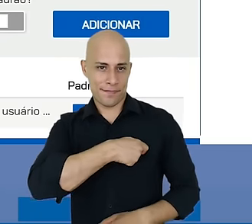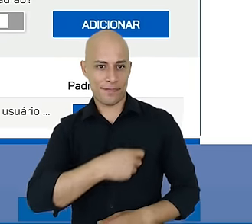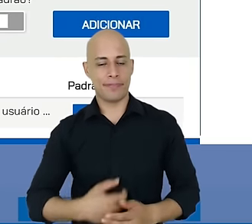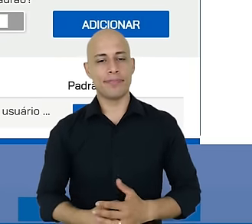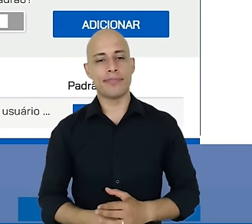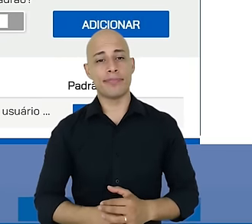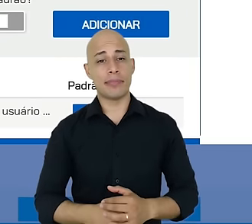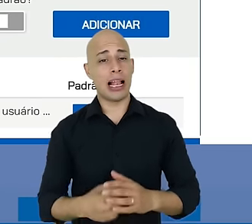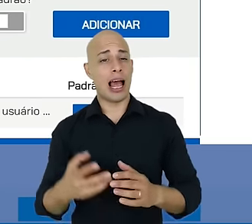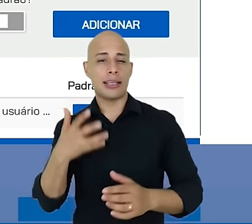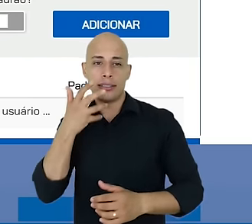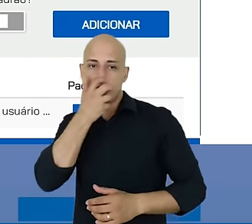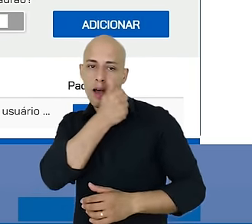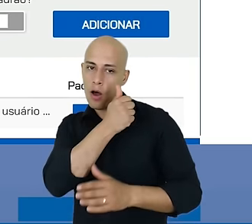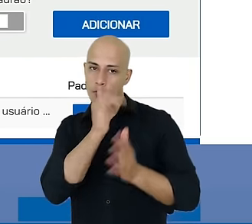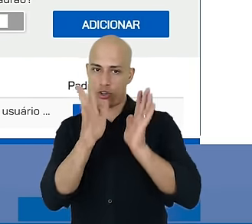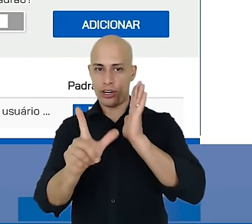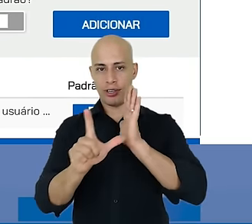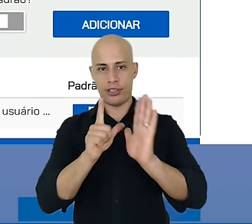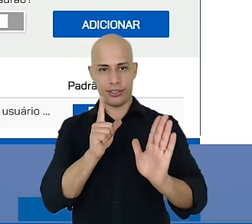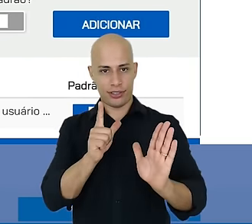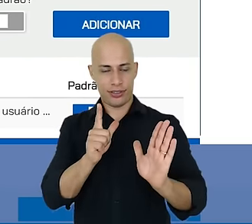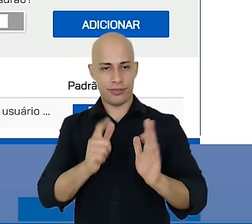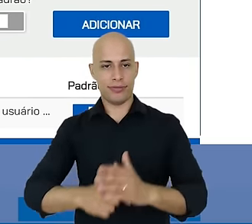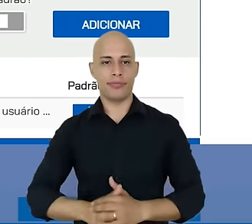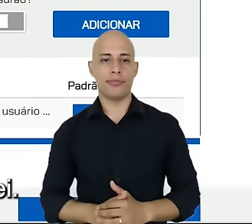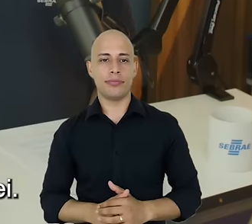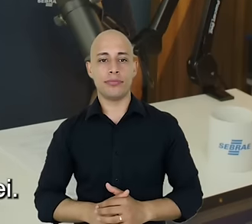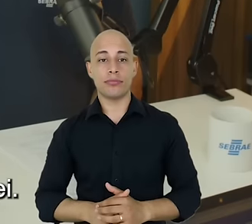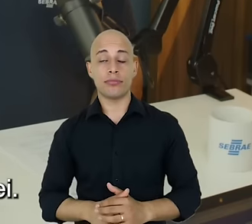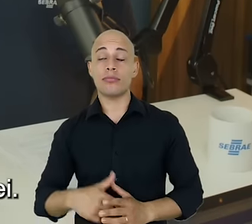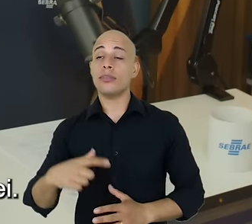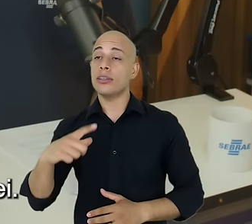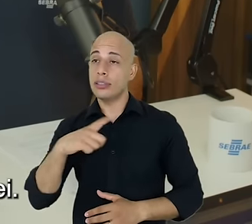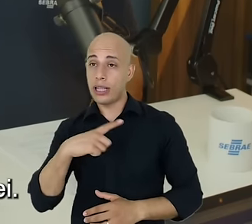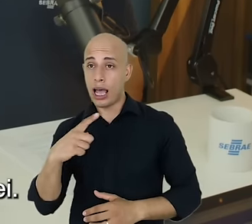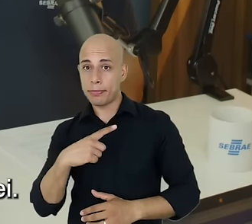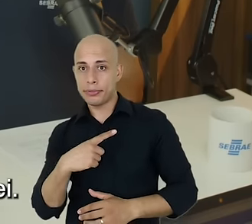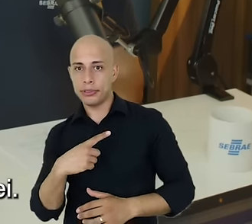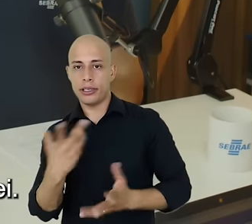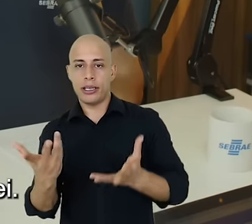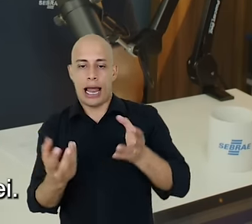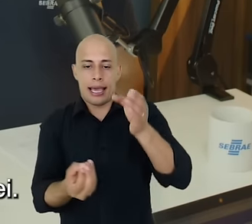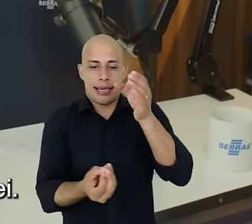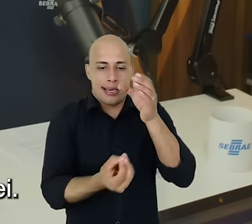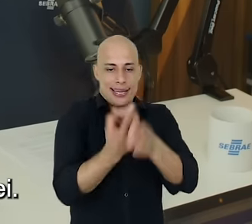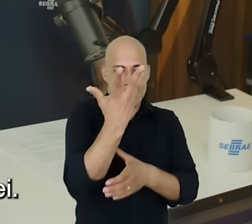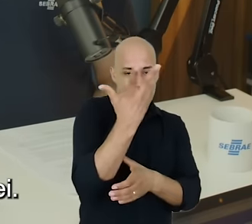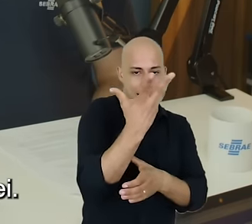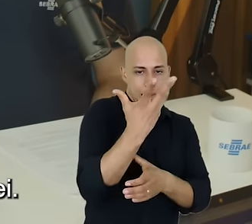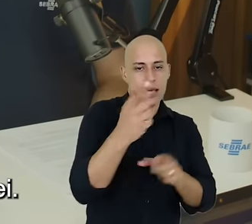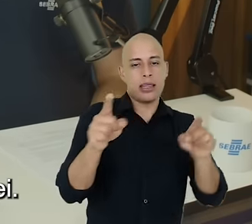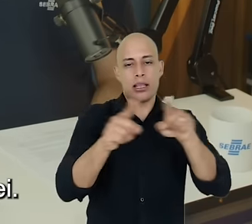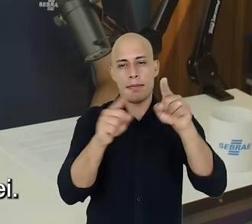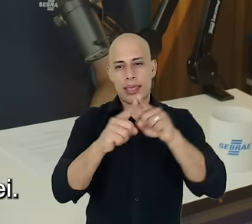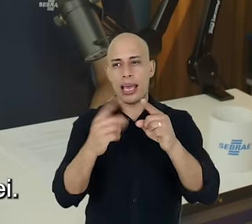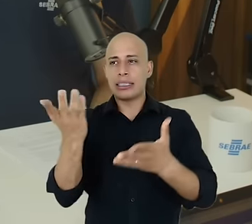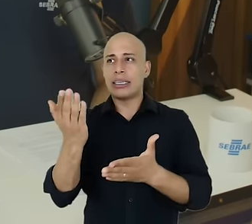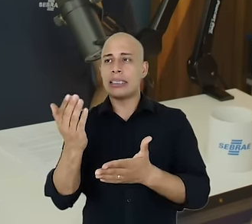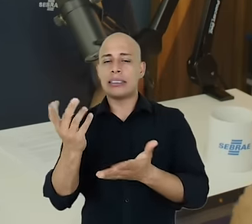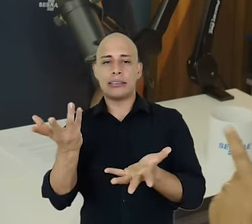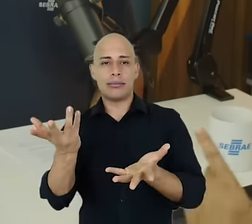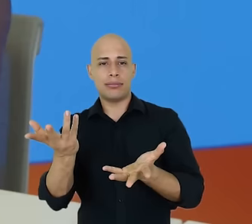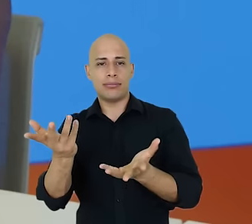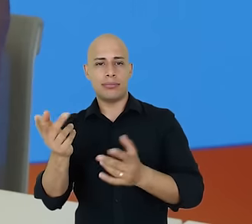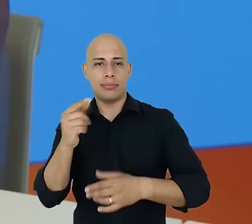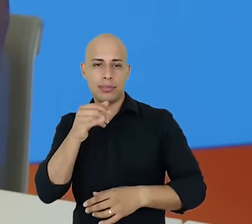pré salvo isso essa a ideia então aí cons tanto adicionar quanto excluir códigos que eu não é